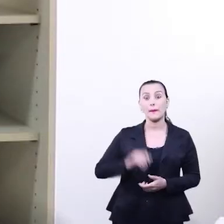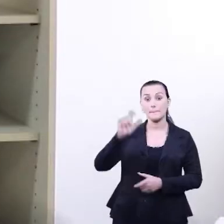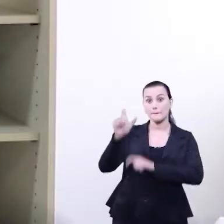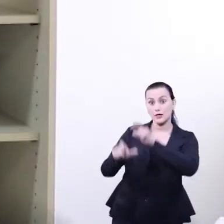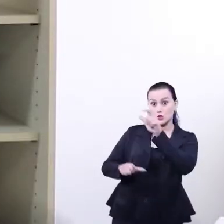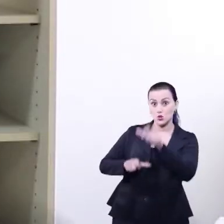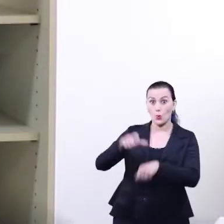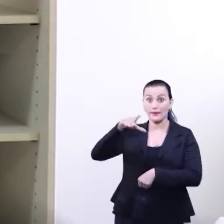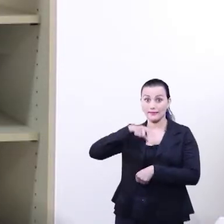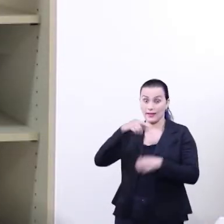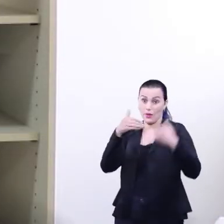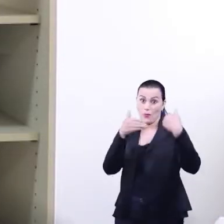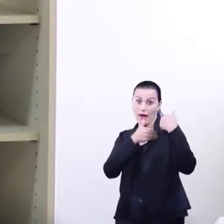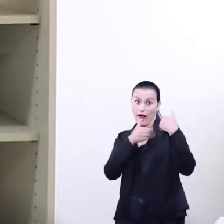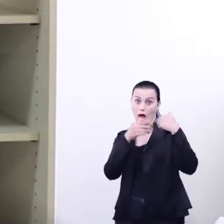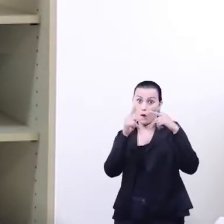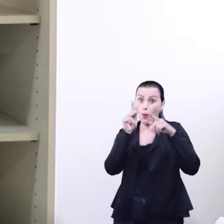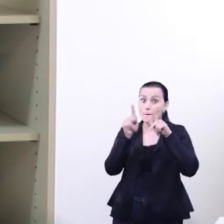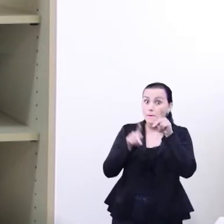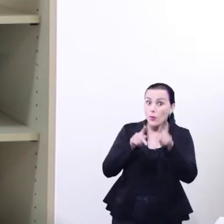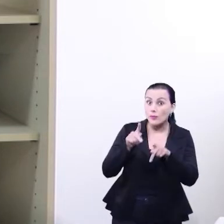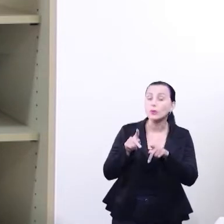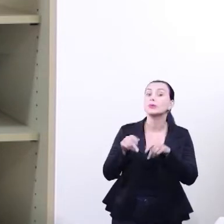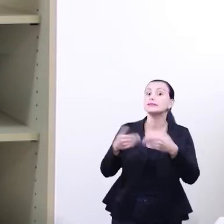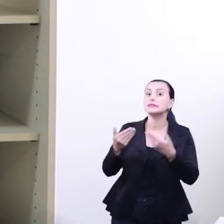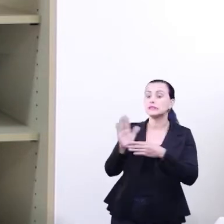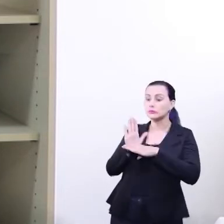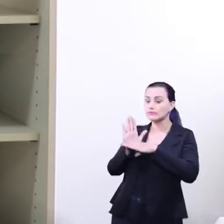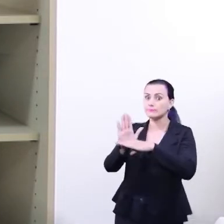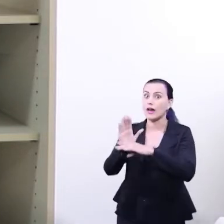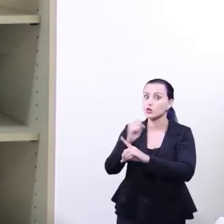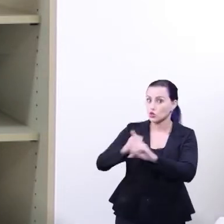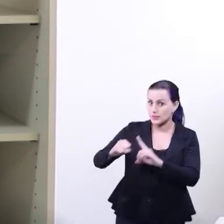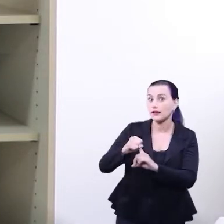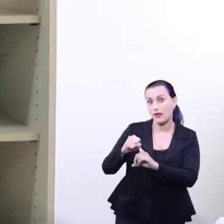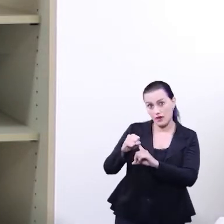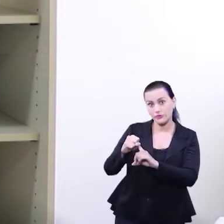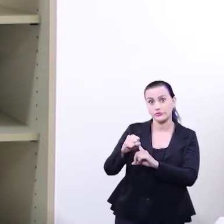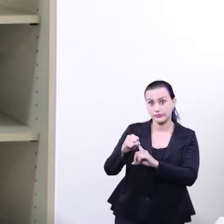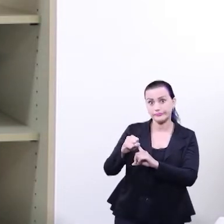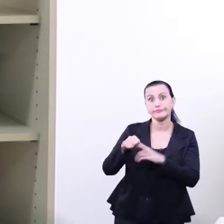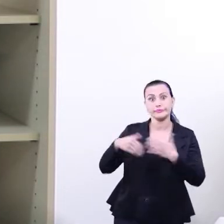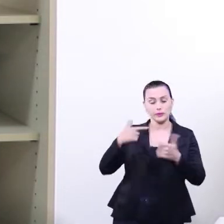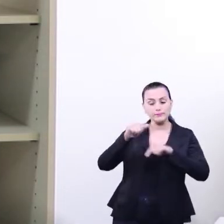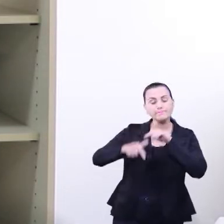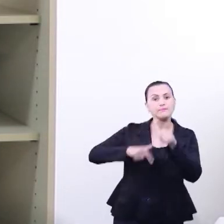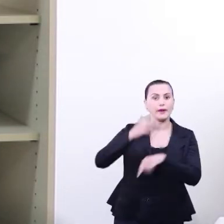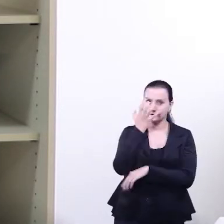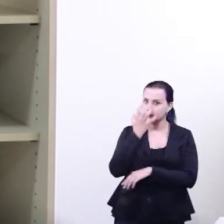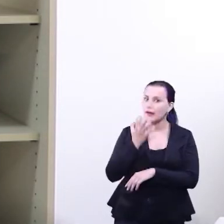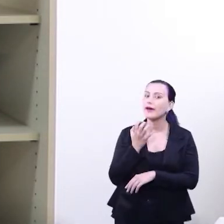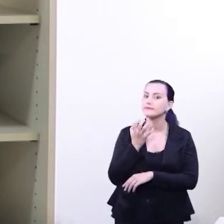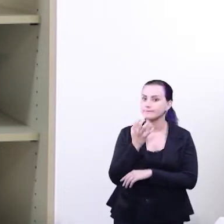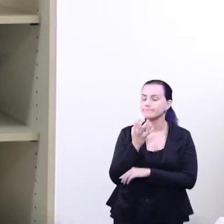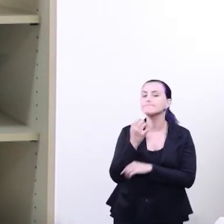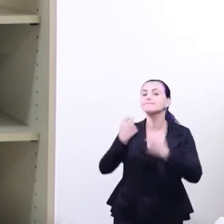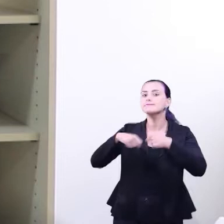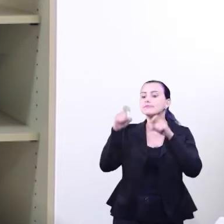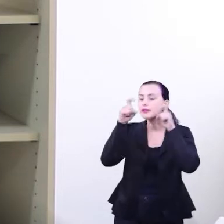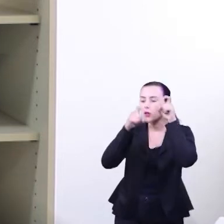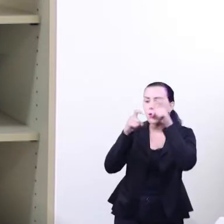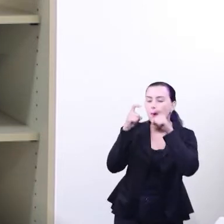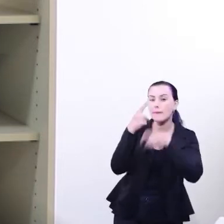Toda pessoa que ocupa um cargo público, ela presta um serviço para a sociedade. E é de se esperar, neste trabalho que ela presta, que ela